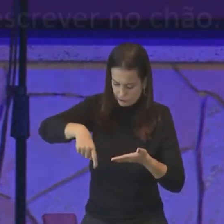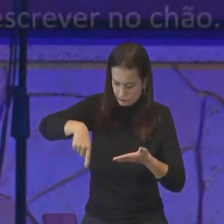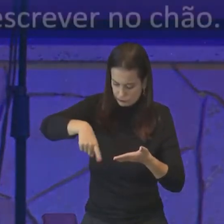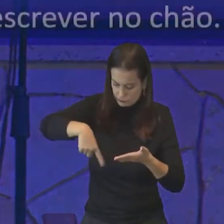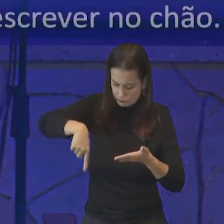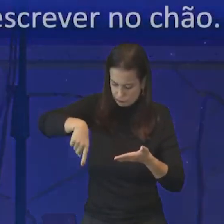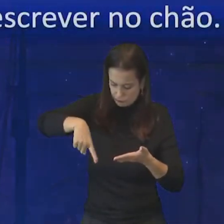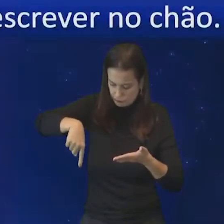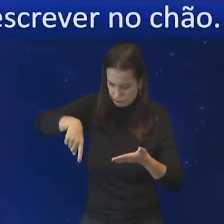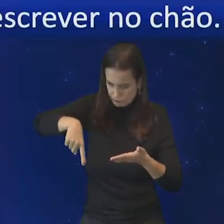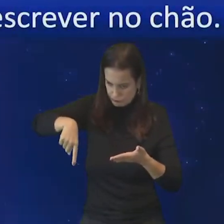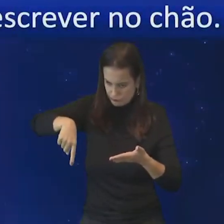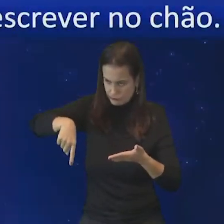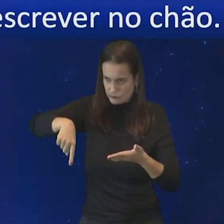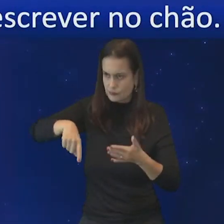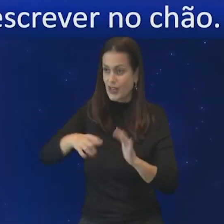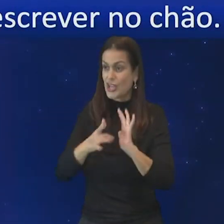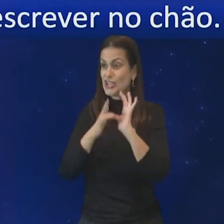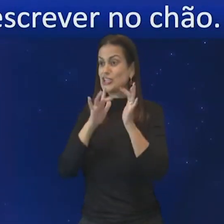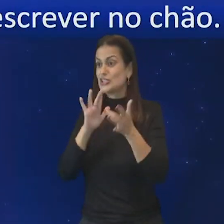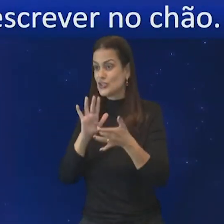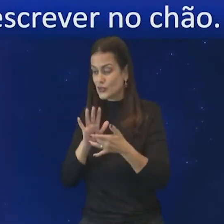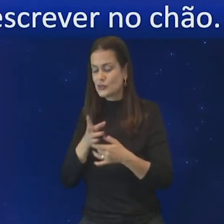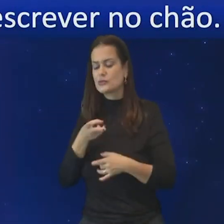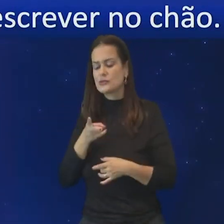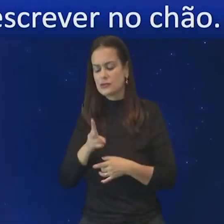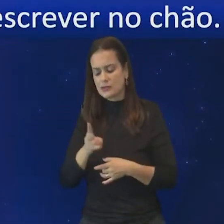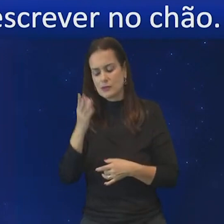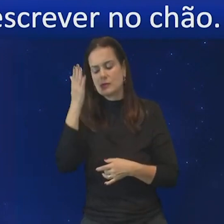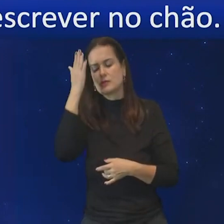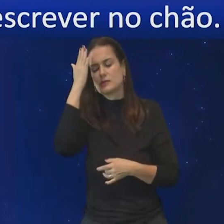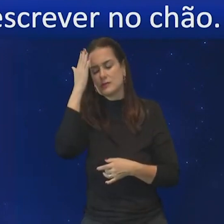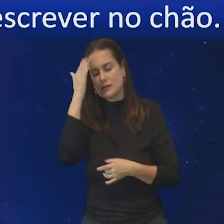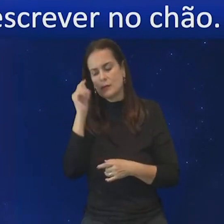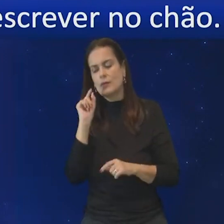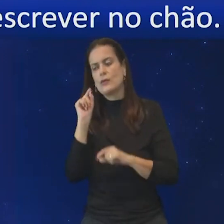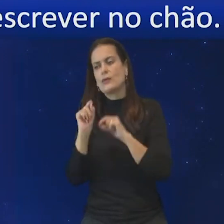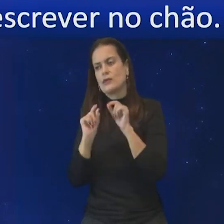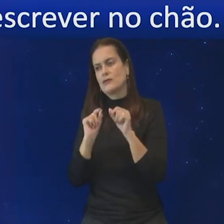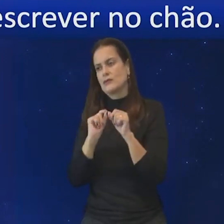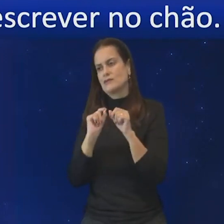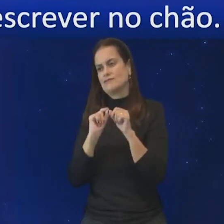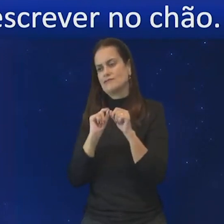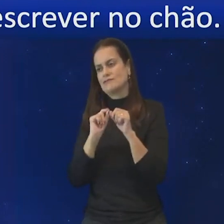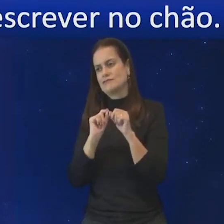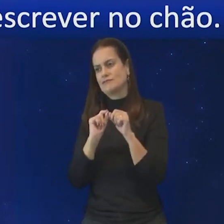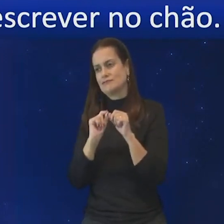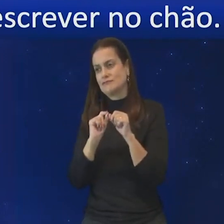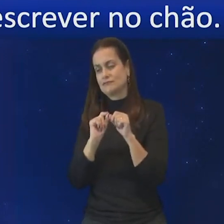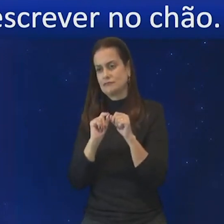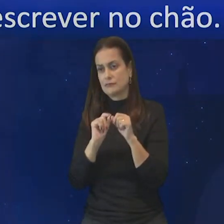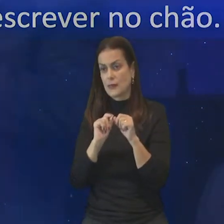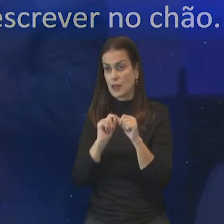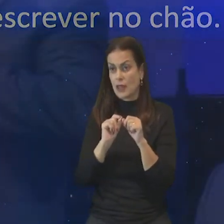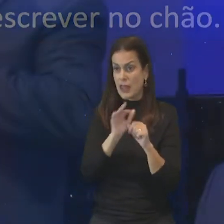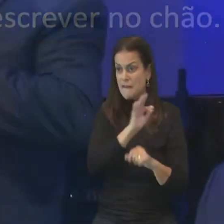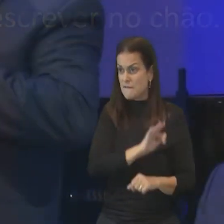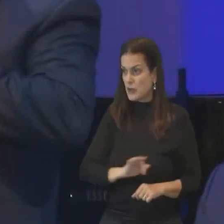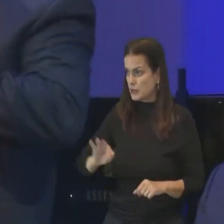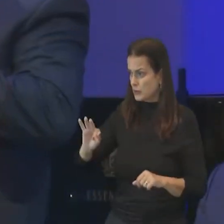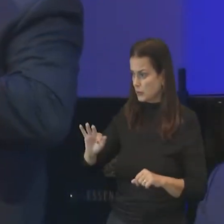chão. Jesus sempre sabia o que fazer. E qual foi a reação daqueles